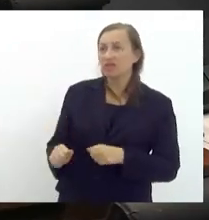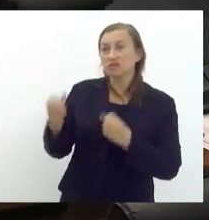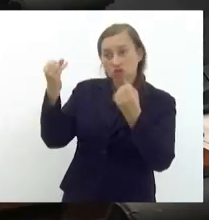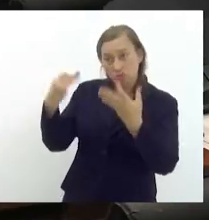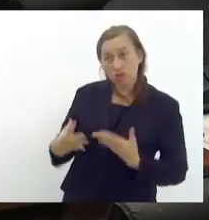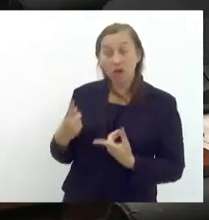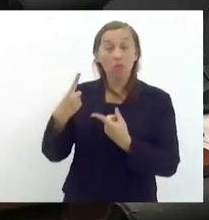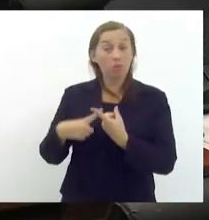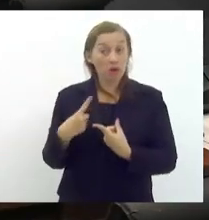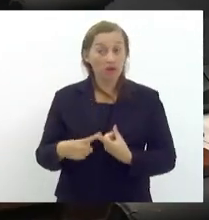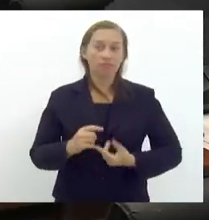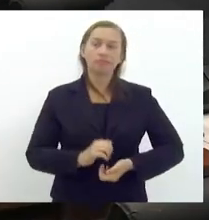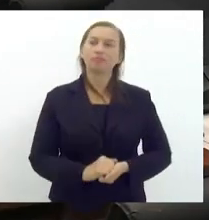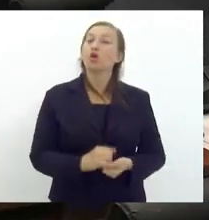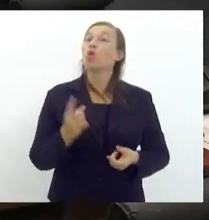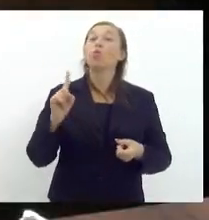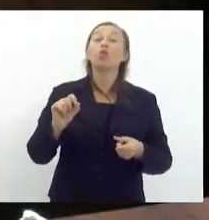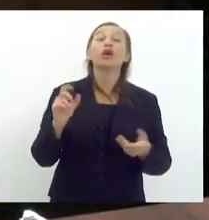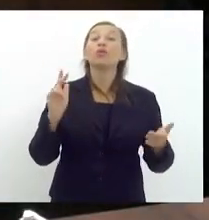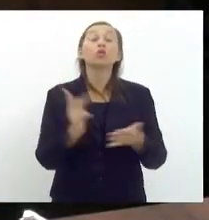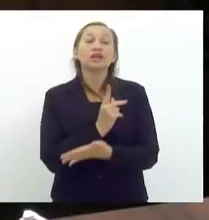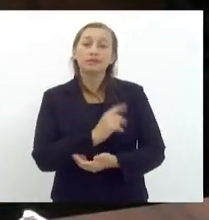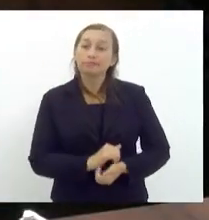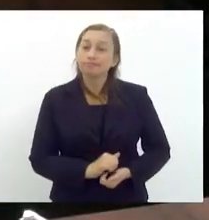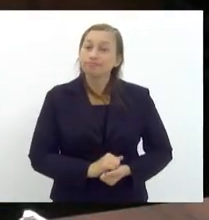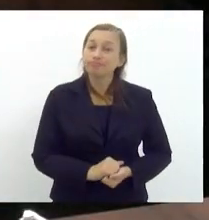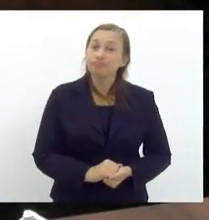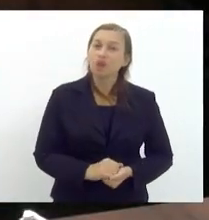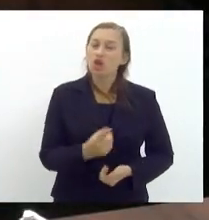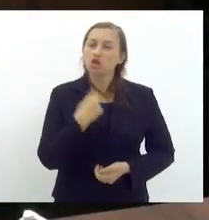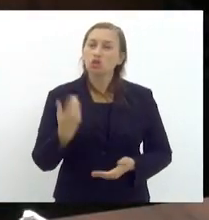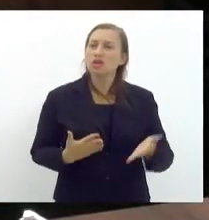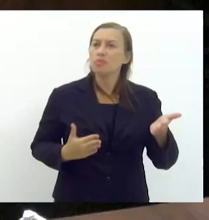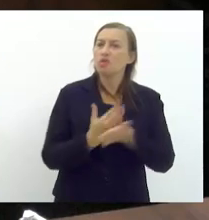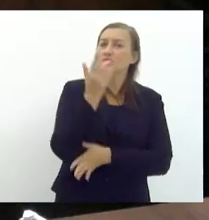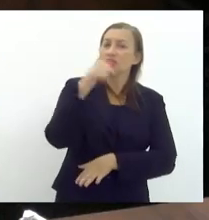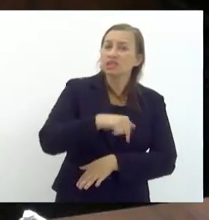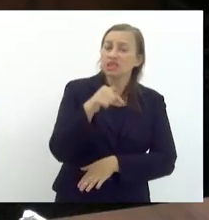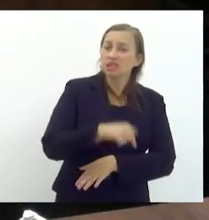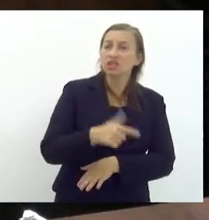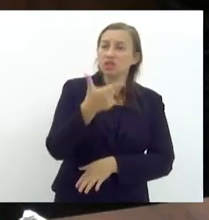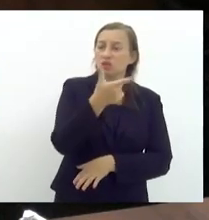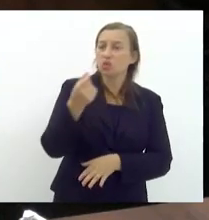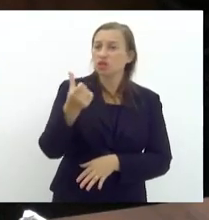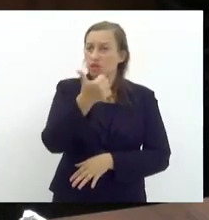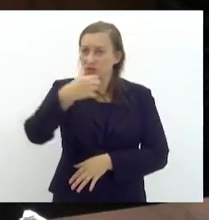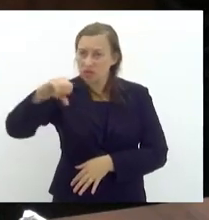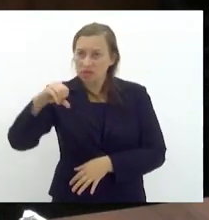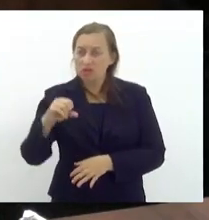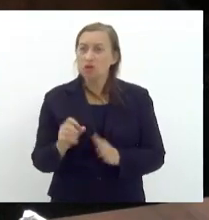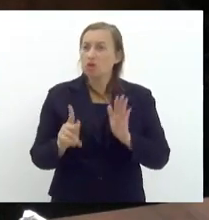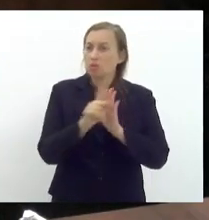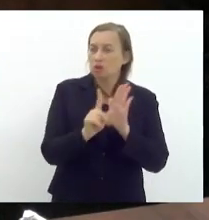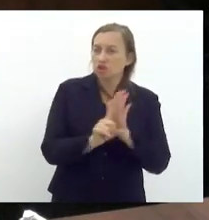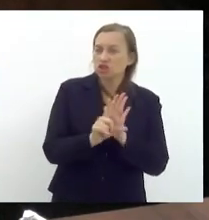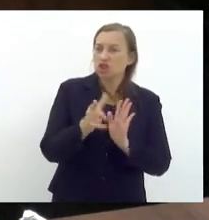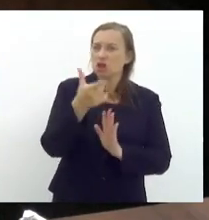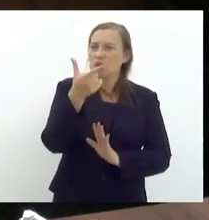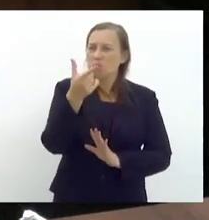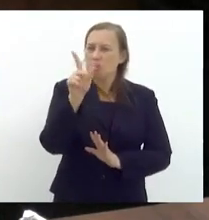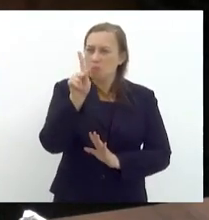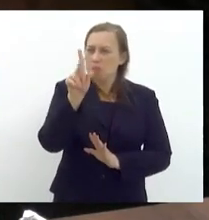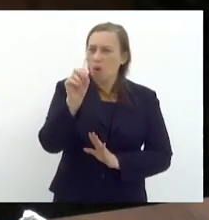porquê o que que acontece nós aprovamos aqui em 2019 aquele projeto do Polo metal